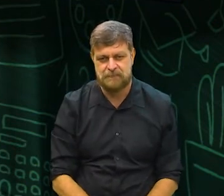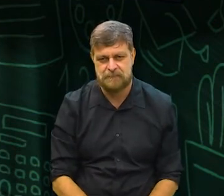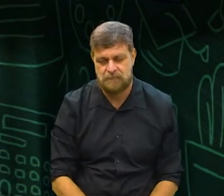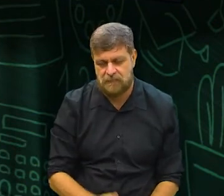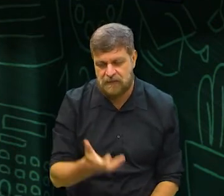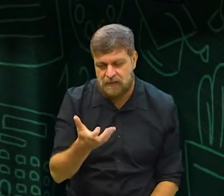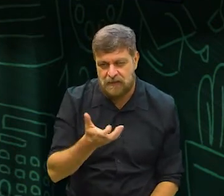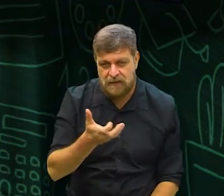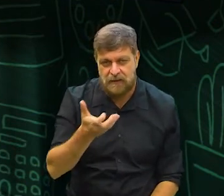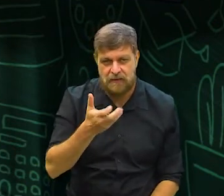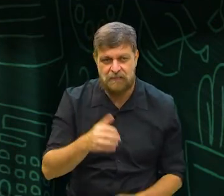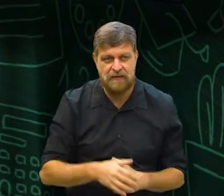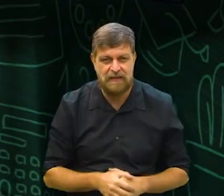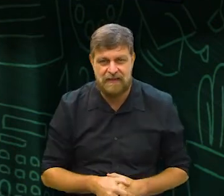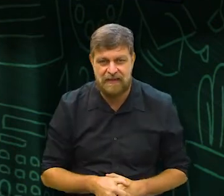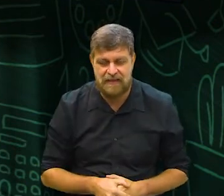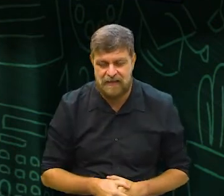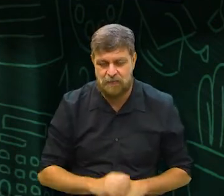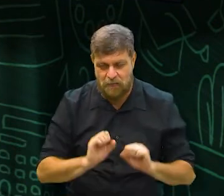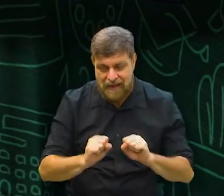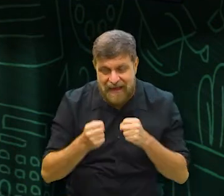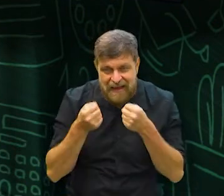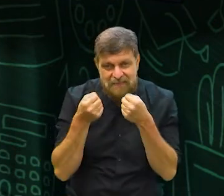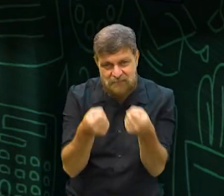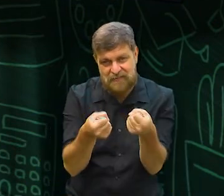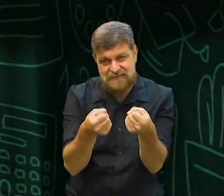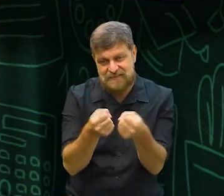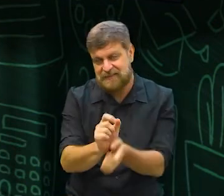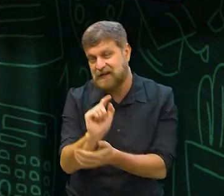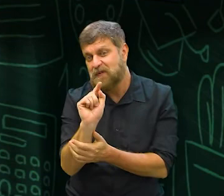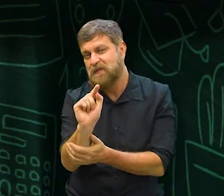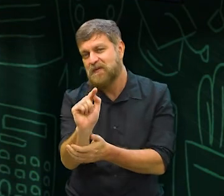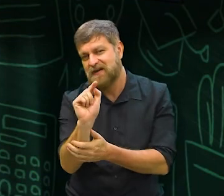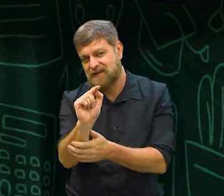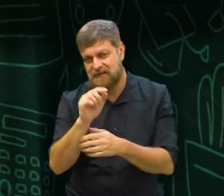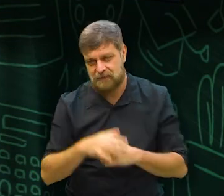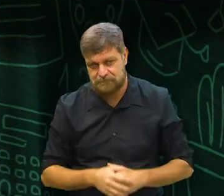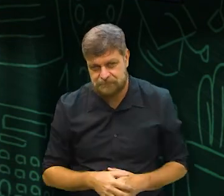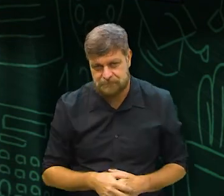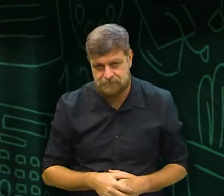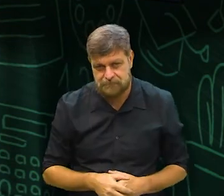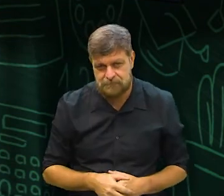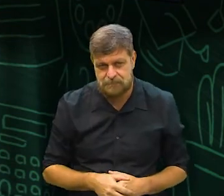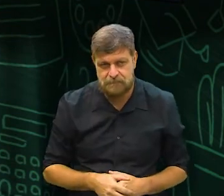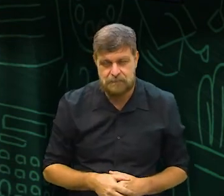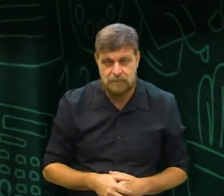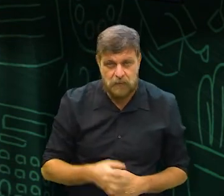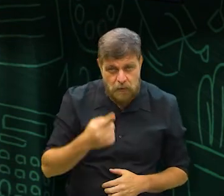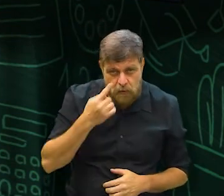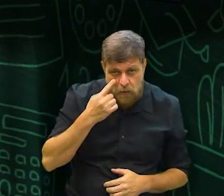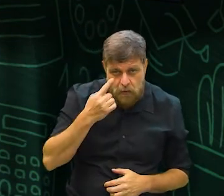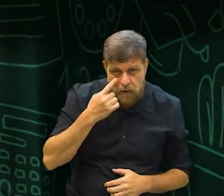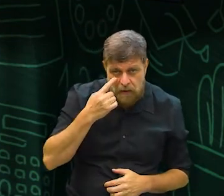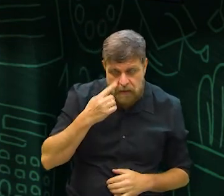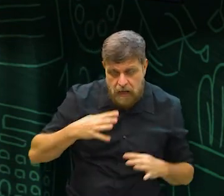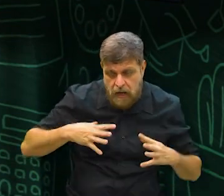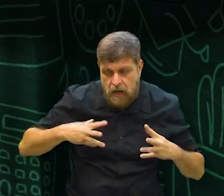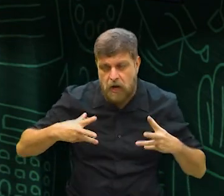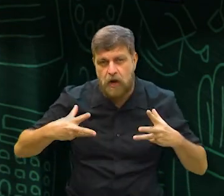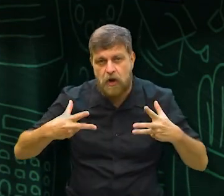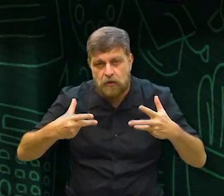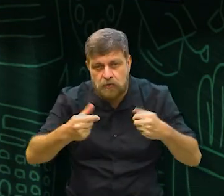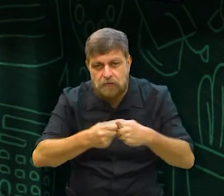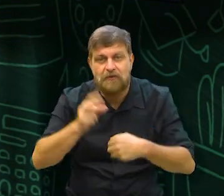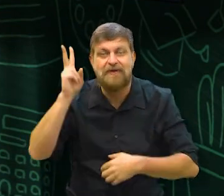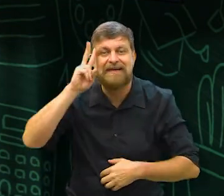O que eu quero, o que eu gosto sempre de reforçar é, é que sim, viu? Olha, todo mundo